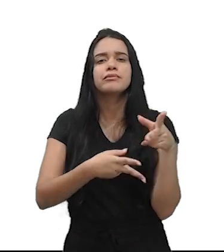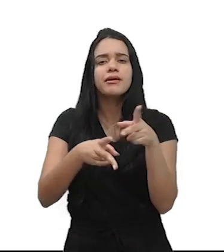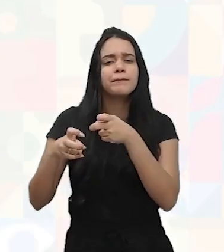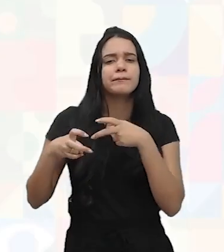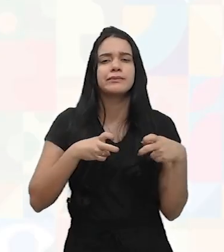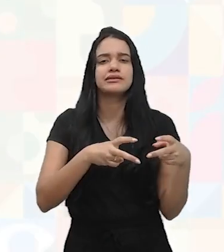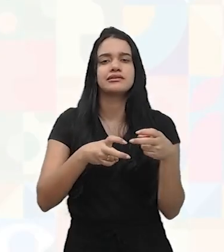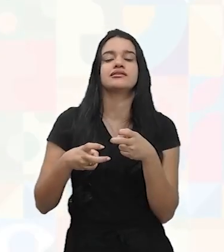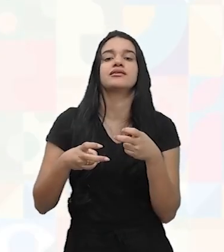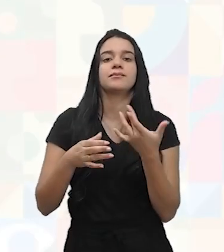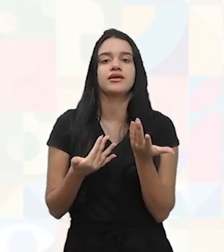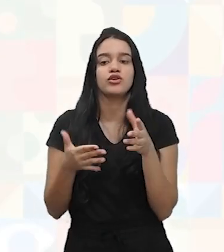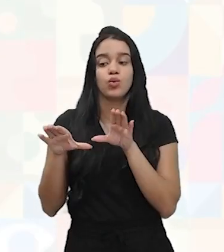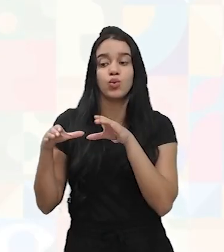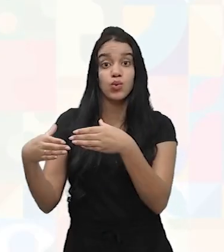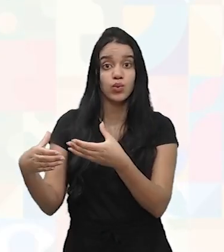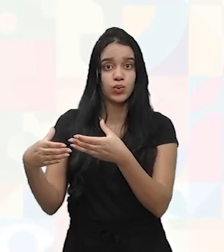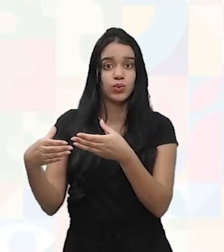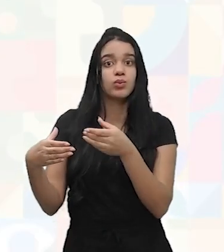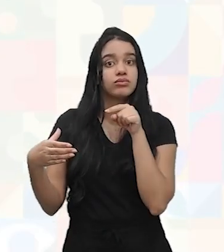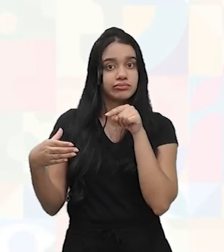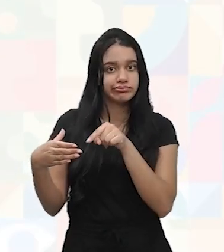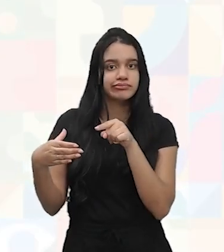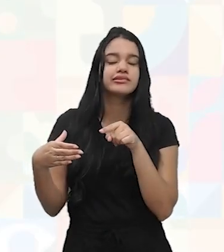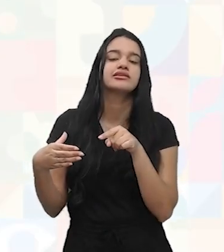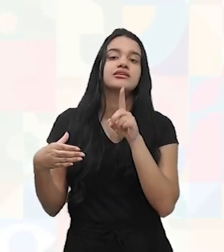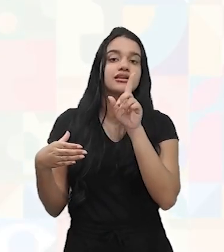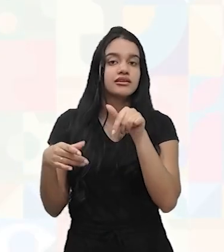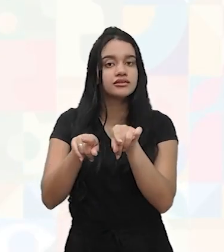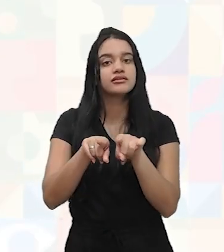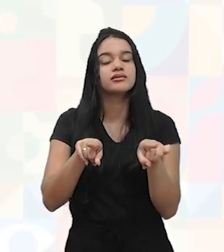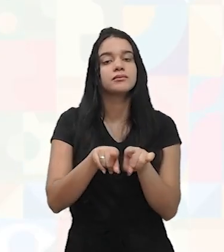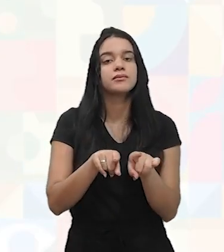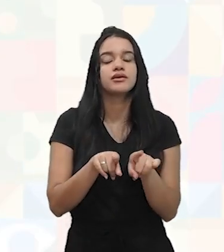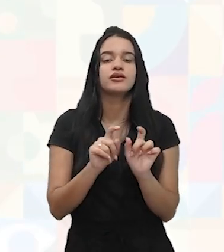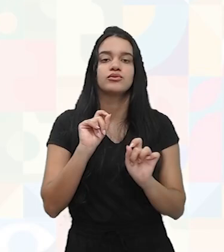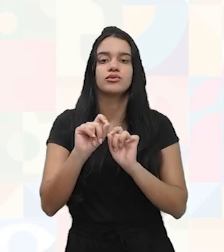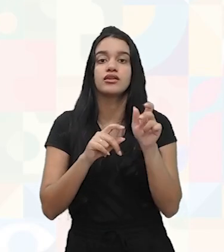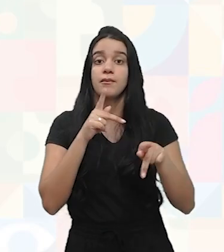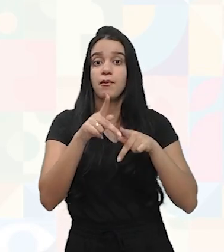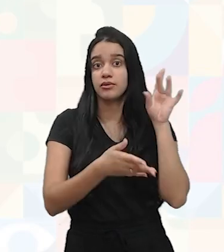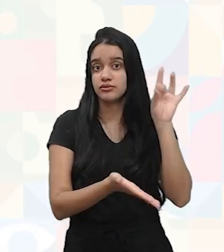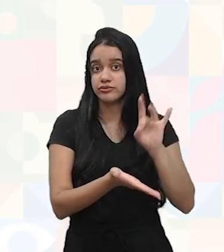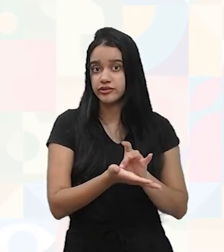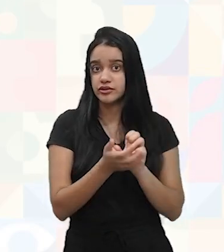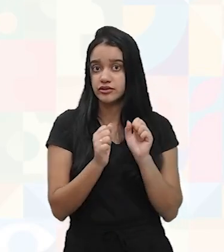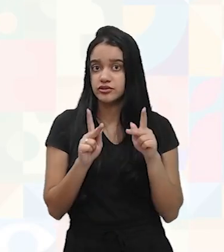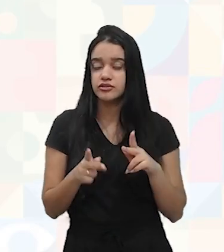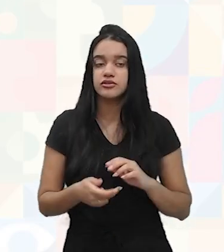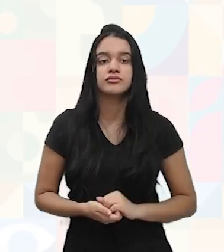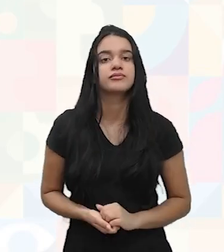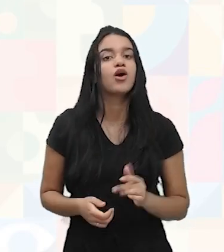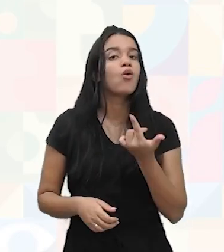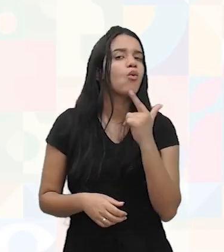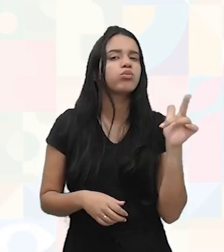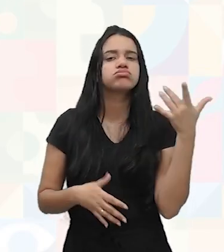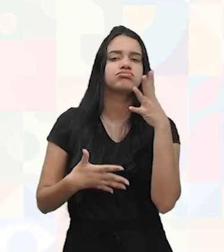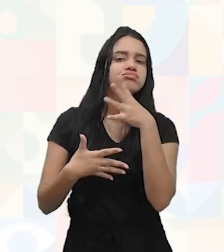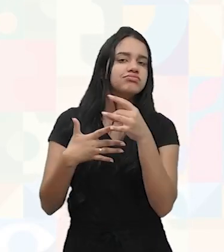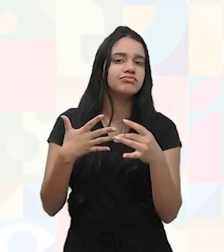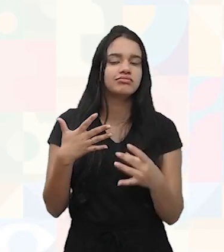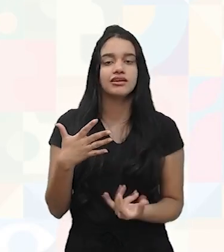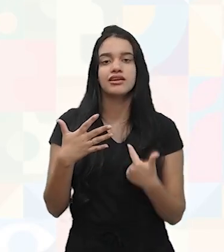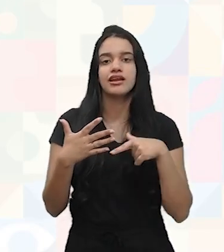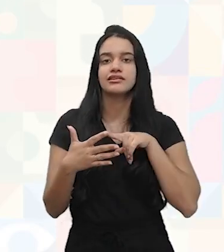a brigada de acordo com esse grau de risco, além da população fixa, tá certo? E outros detalhes que lá